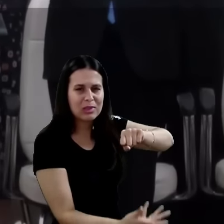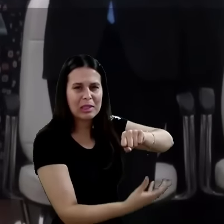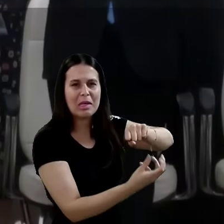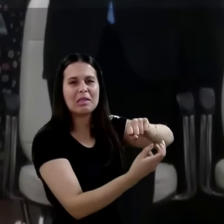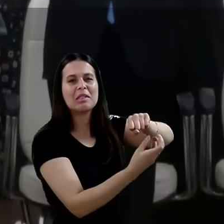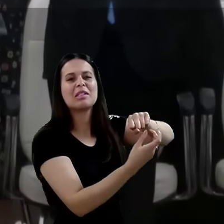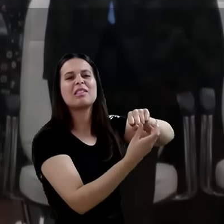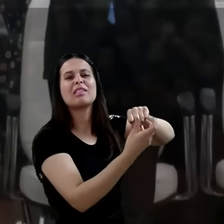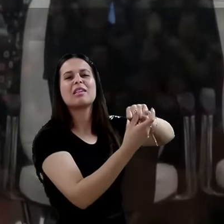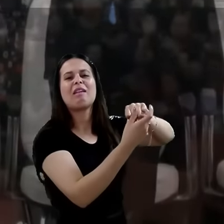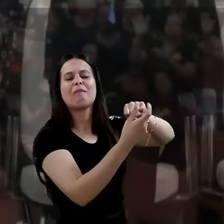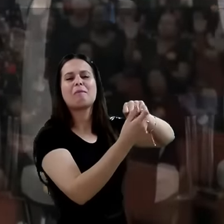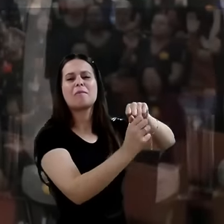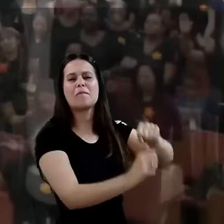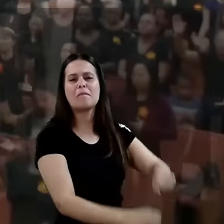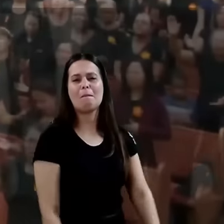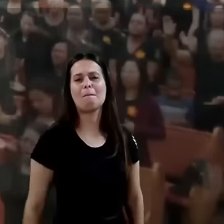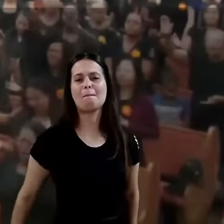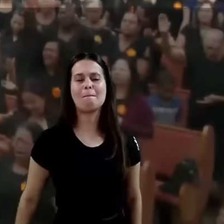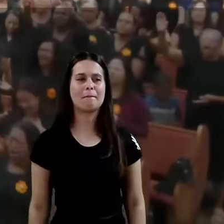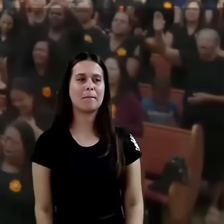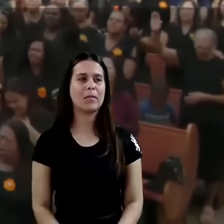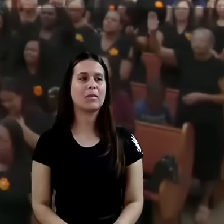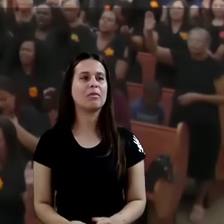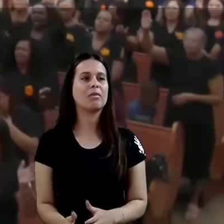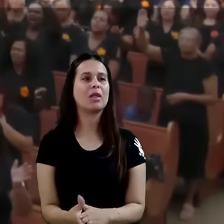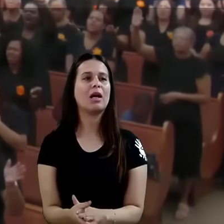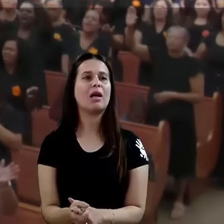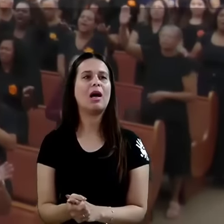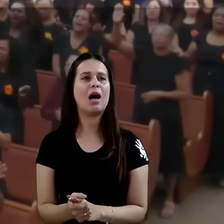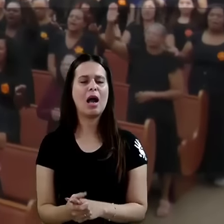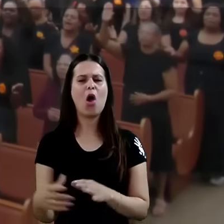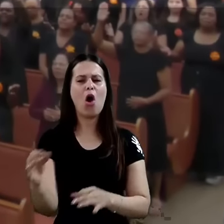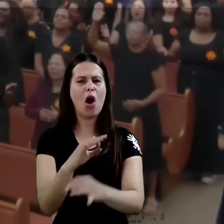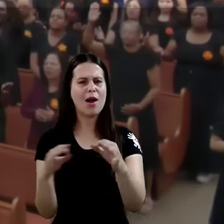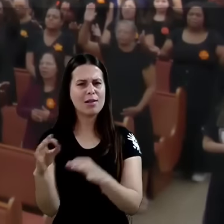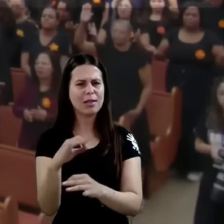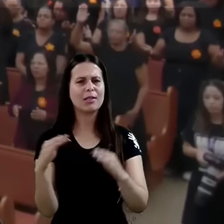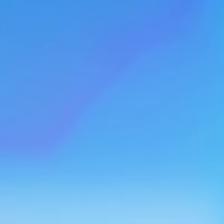casa em ordem coloca a casa em